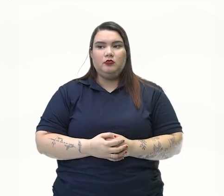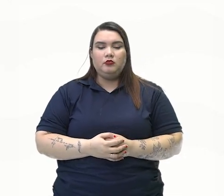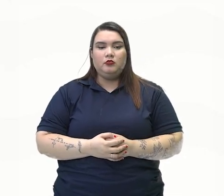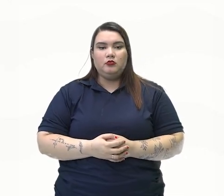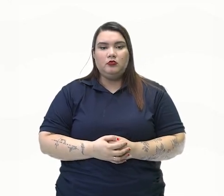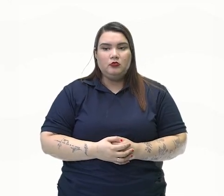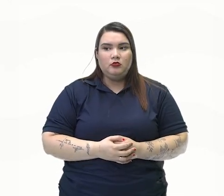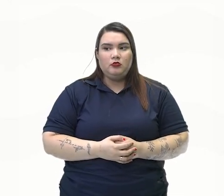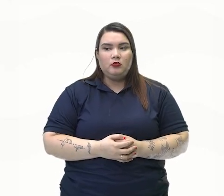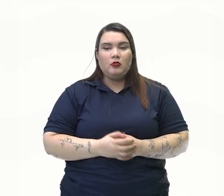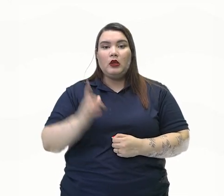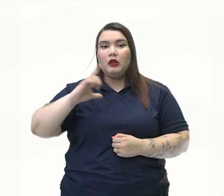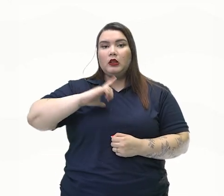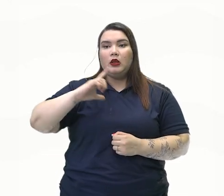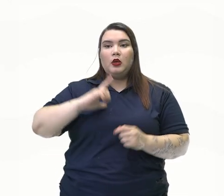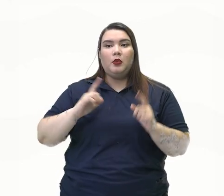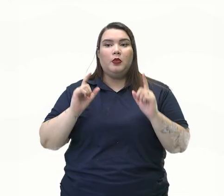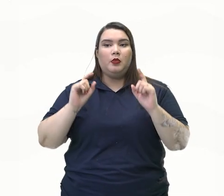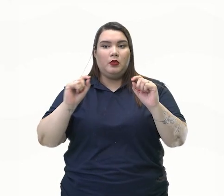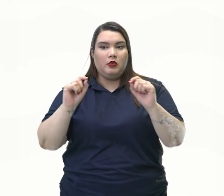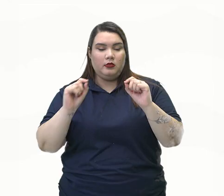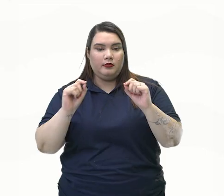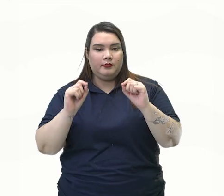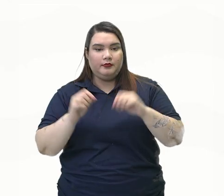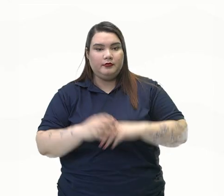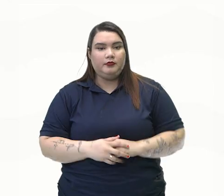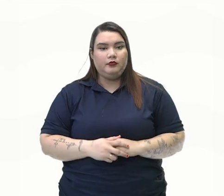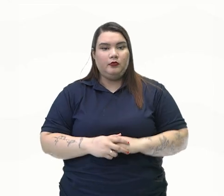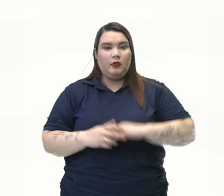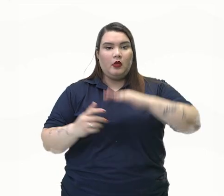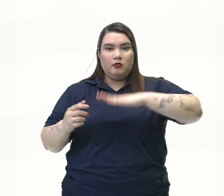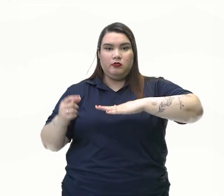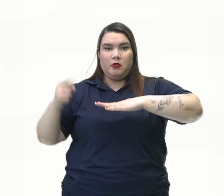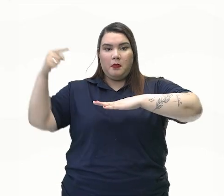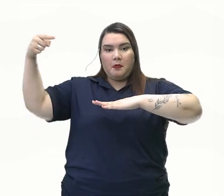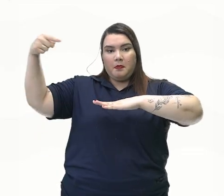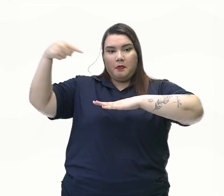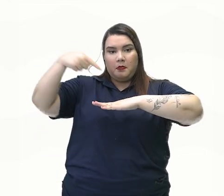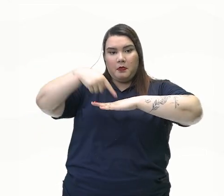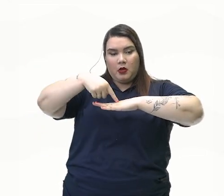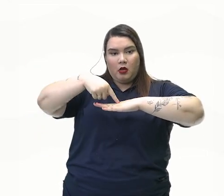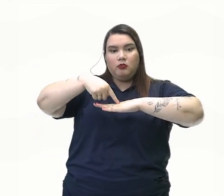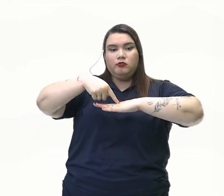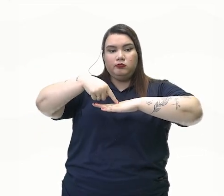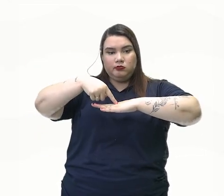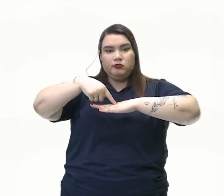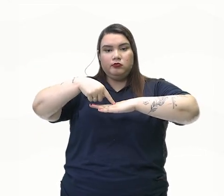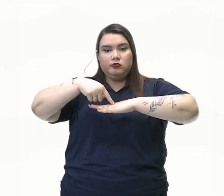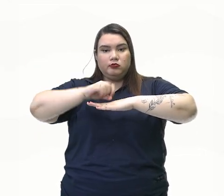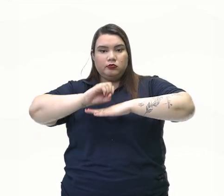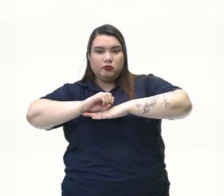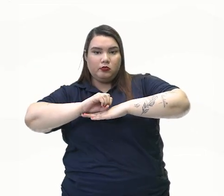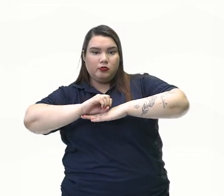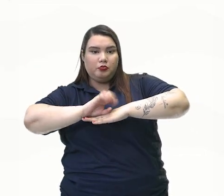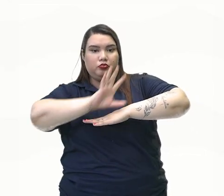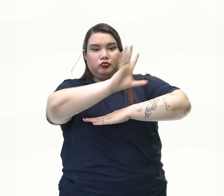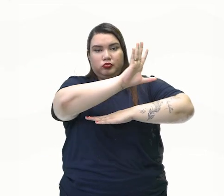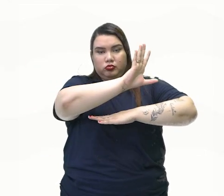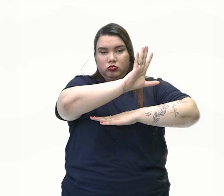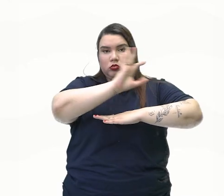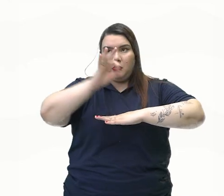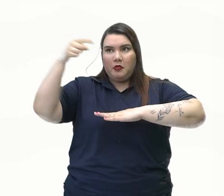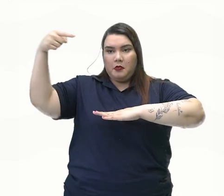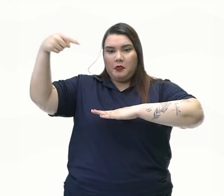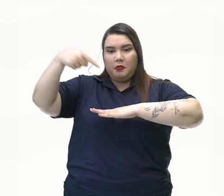neste caso nós temos que durante sua reflexão, os raios de luz